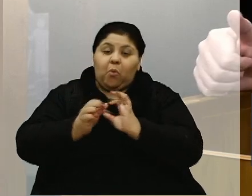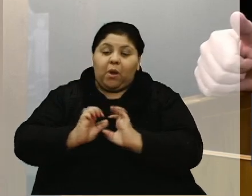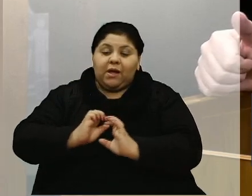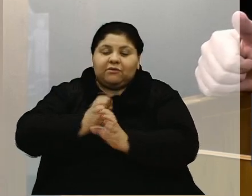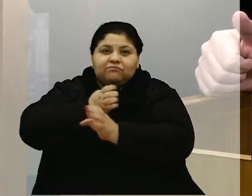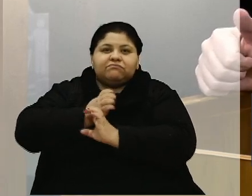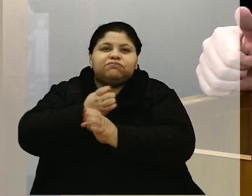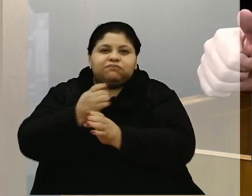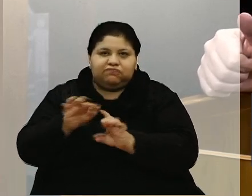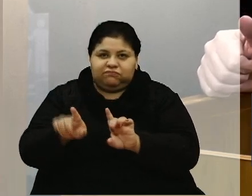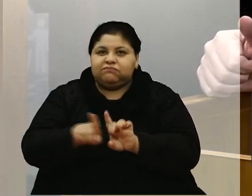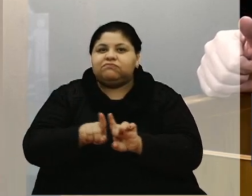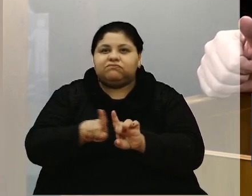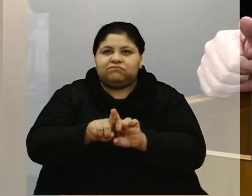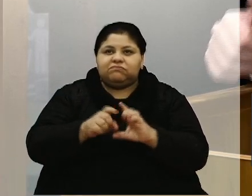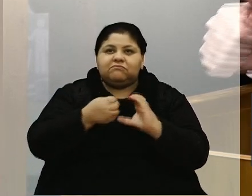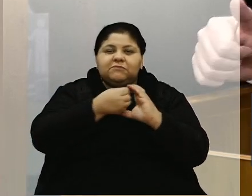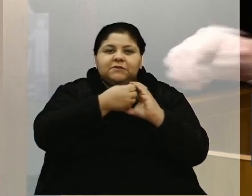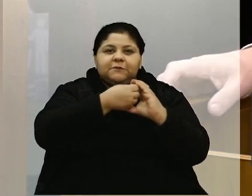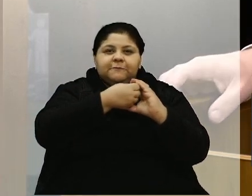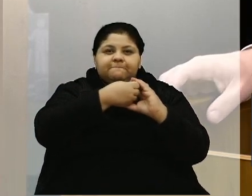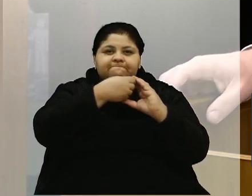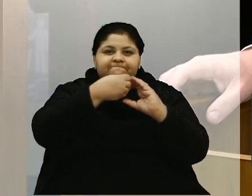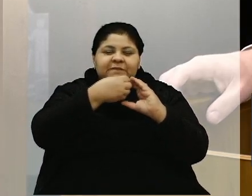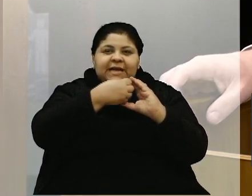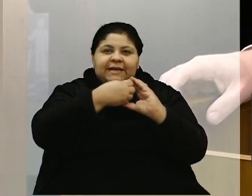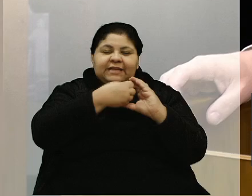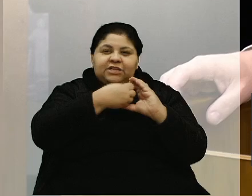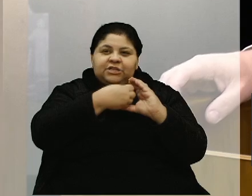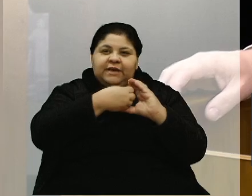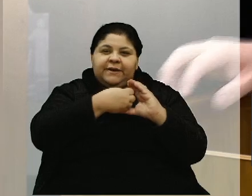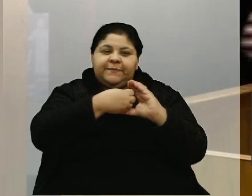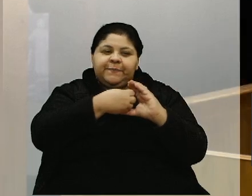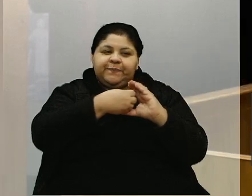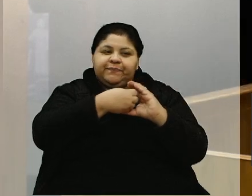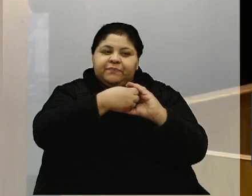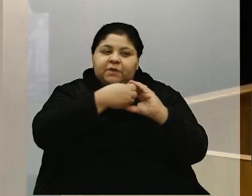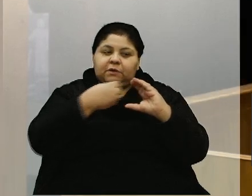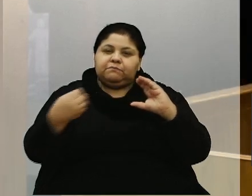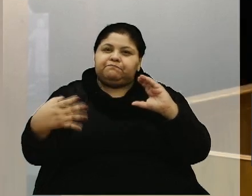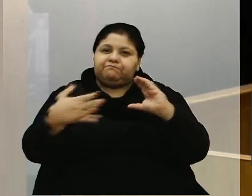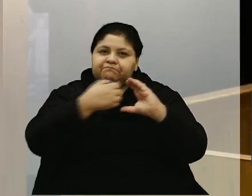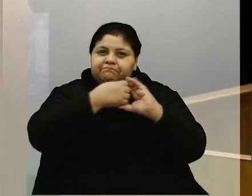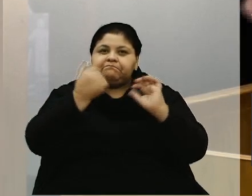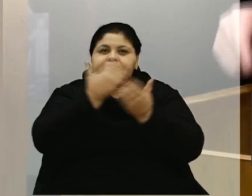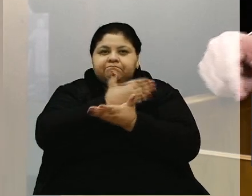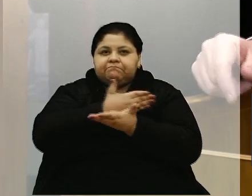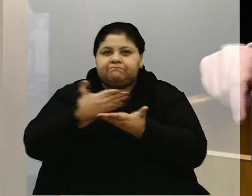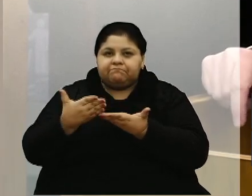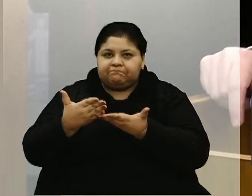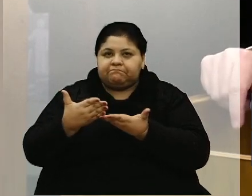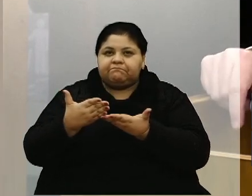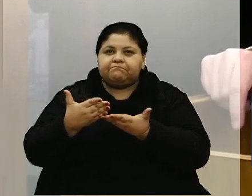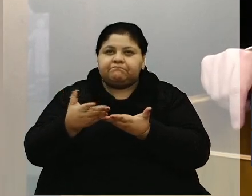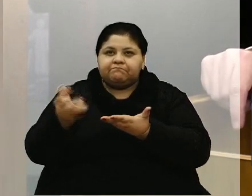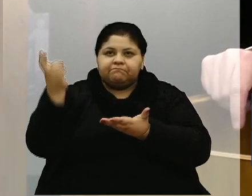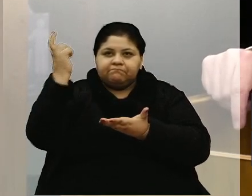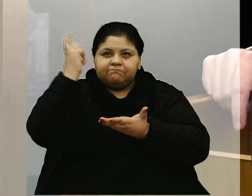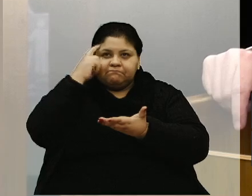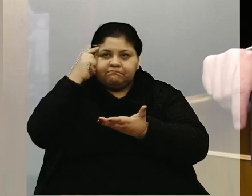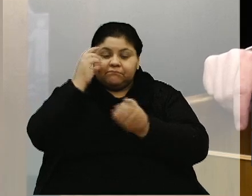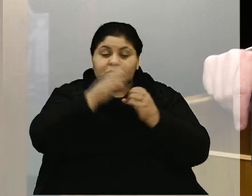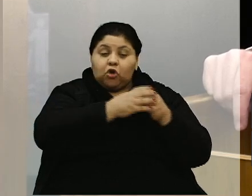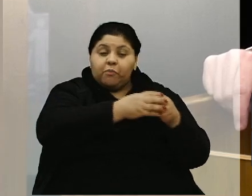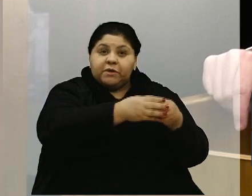também são características marcantes dessa cultura, que floresceu justamente essa cultura que floresceram as